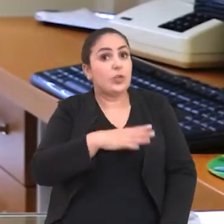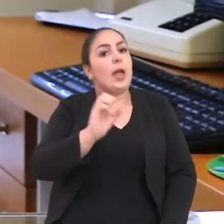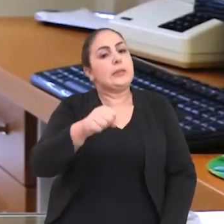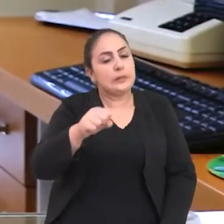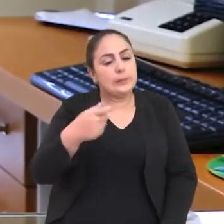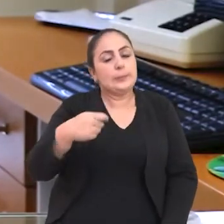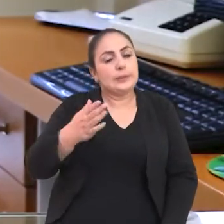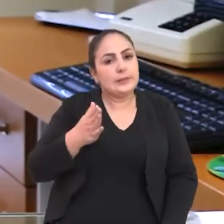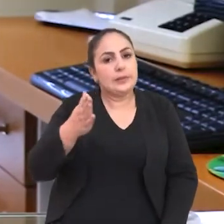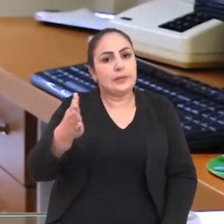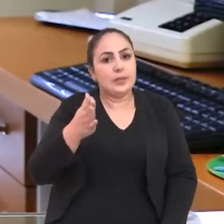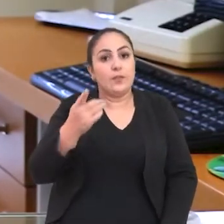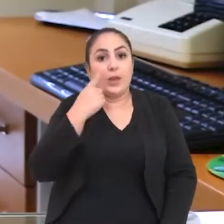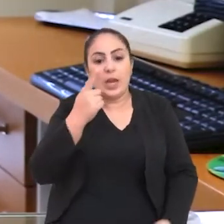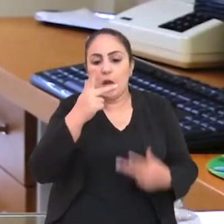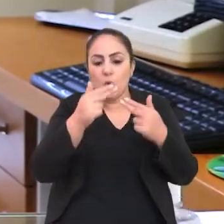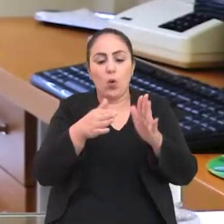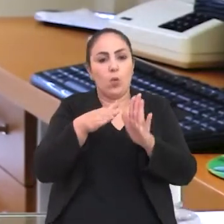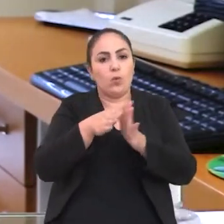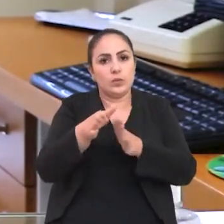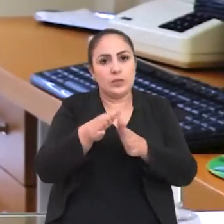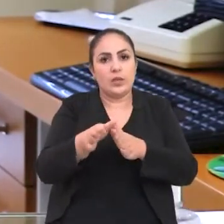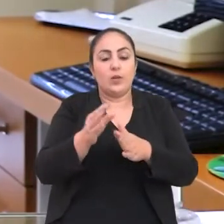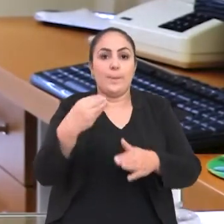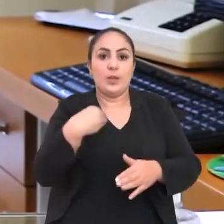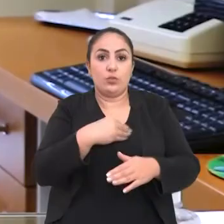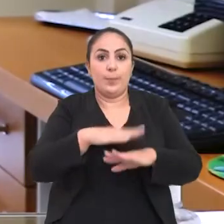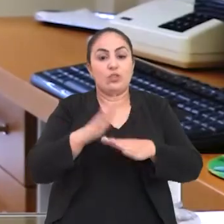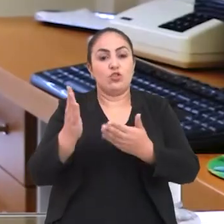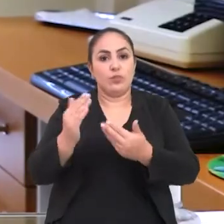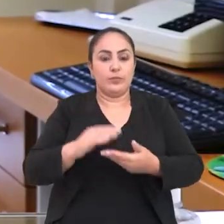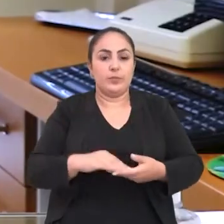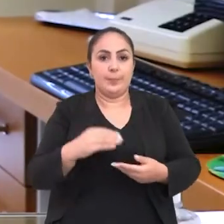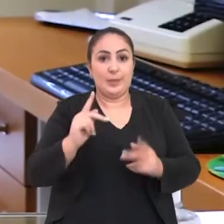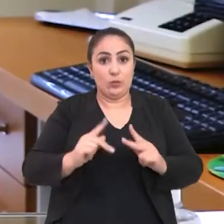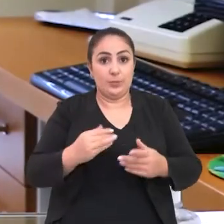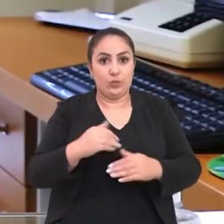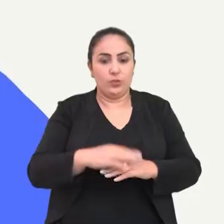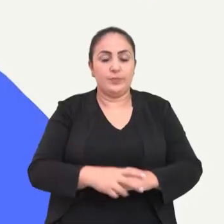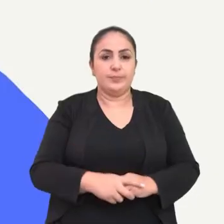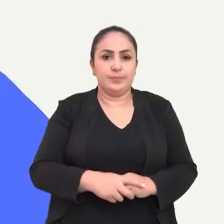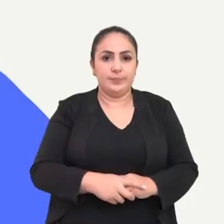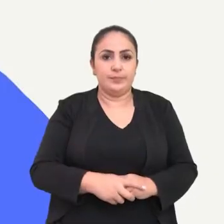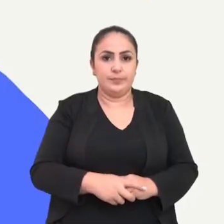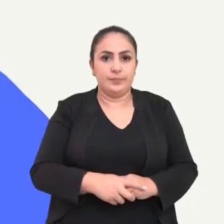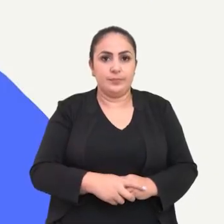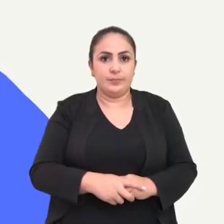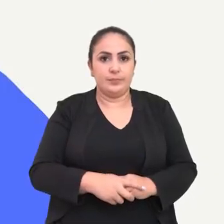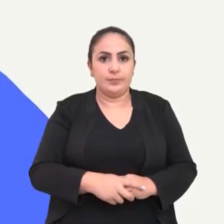tenha sintomas, aí sim se segue a mesma orientação de pacientes mais jovens.